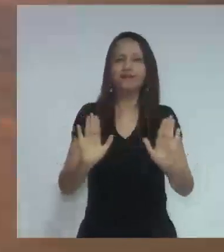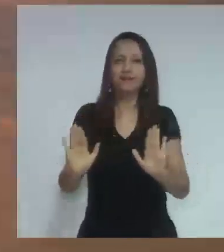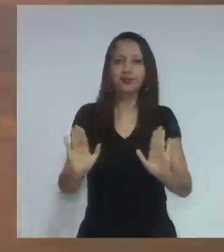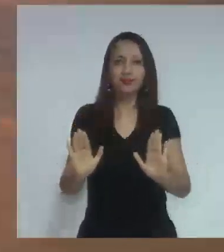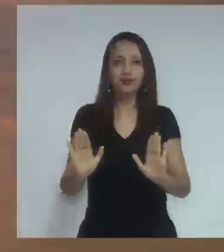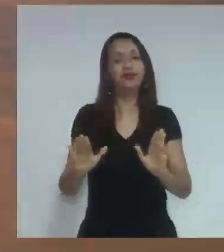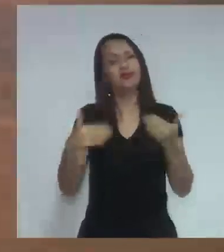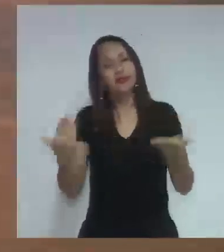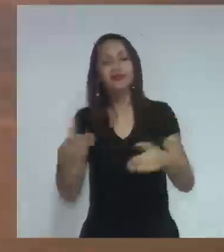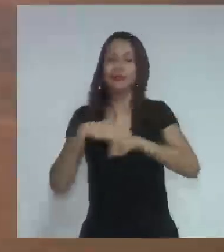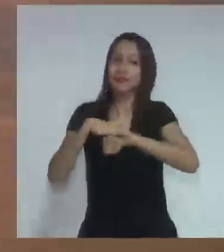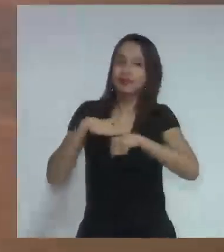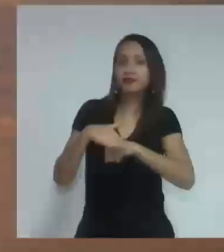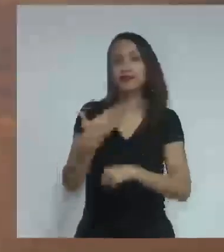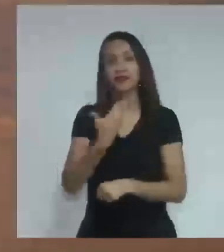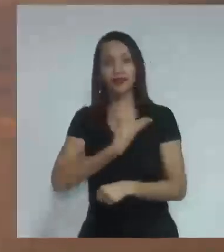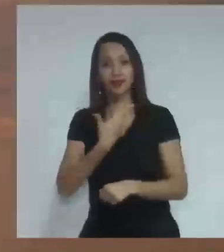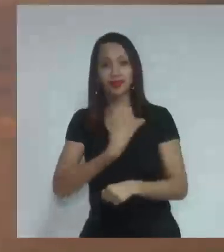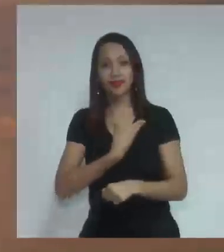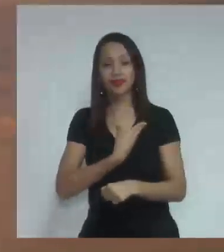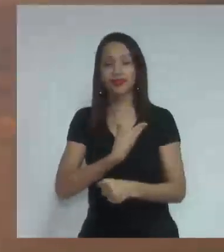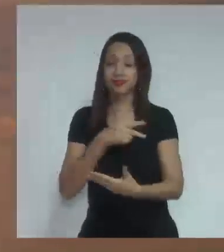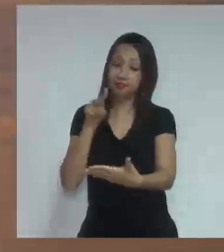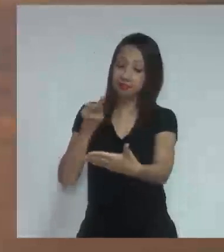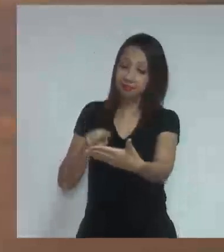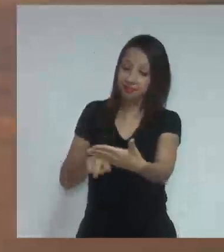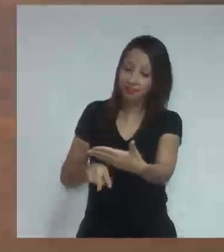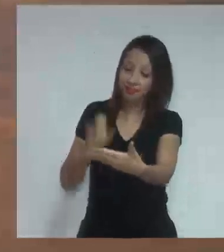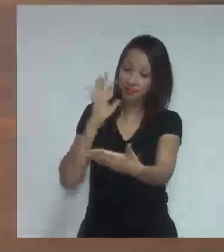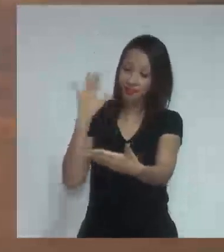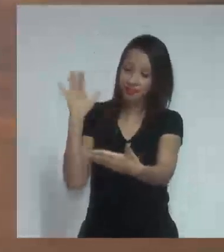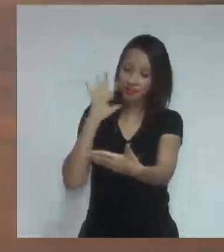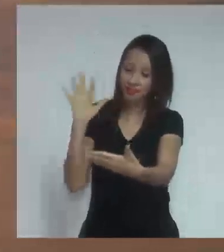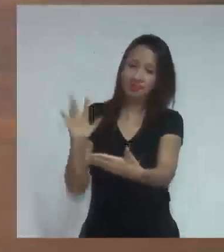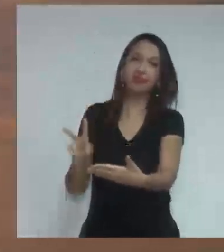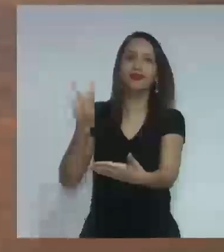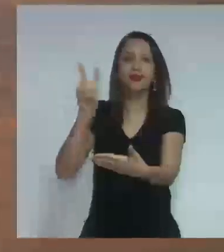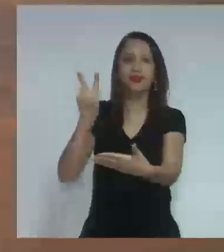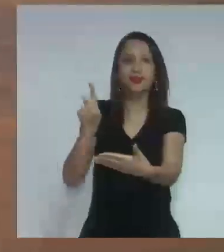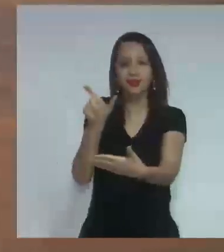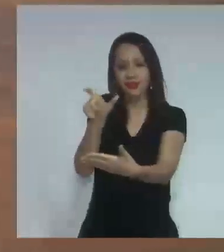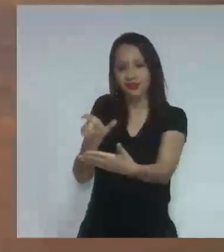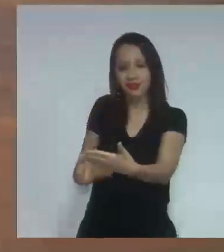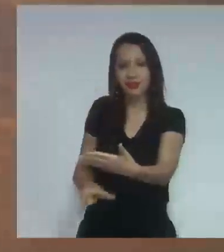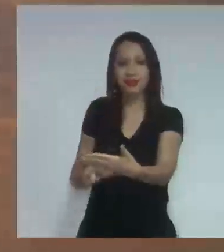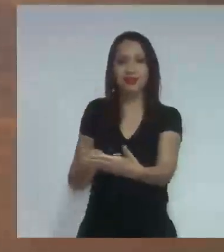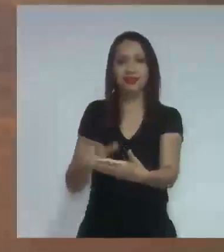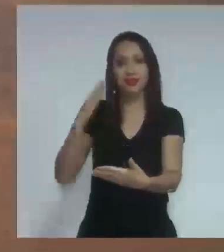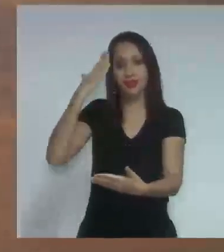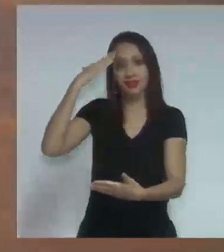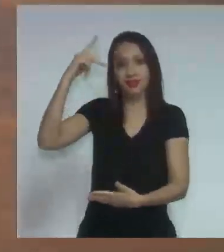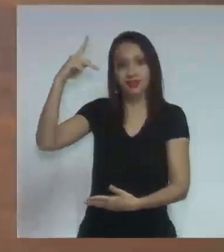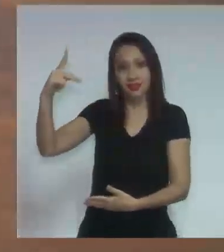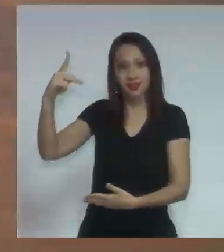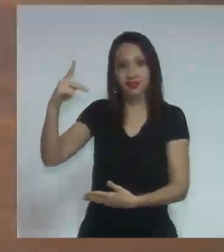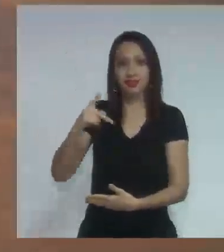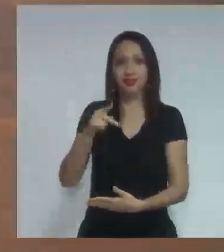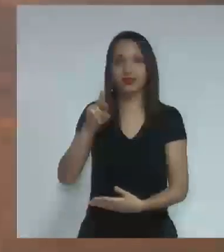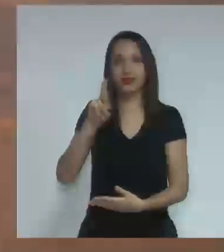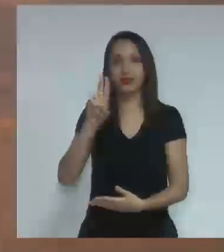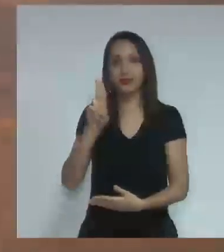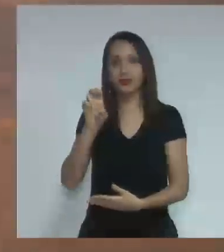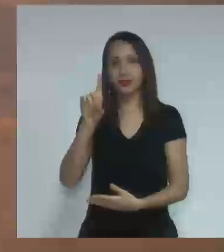aí, conversando com alguns amigos e lendo um pouquinho, alguns provérbios falam sobre prudência, aí eu tirei alguns.